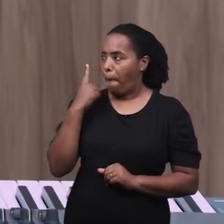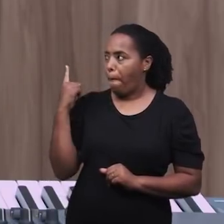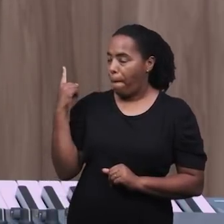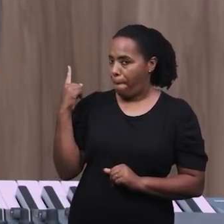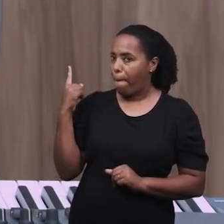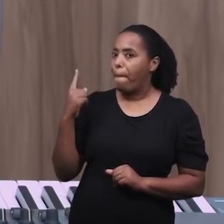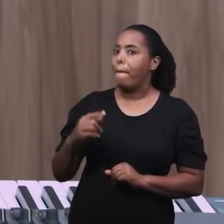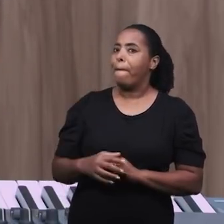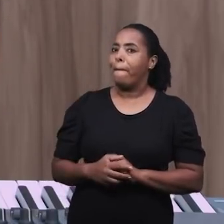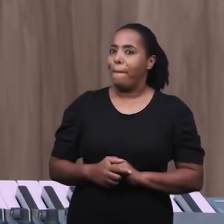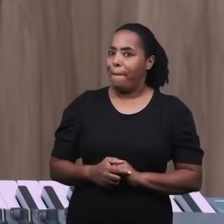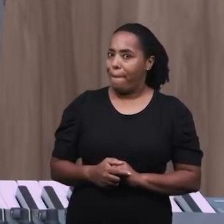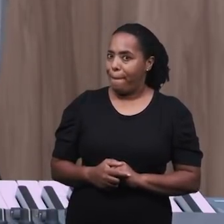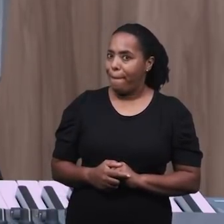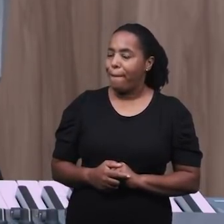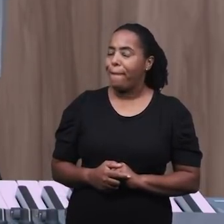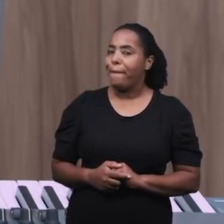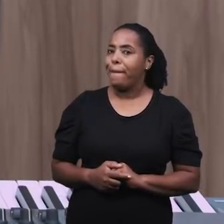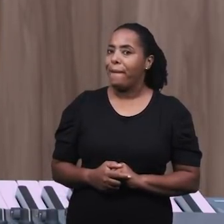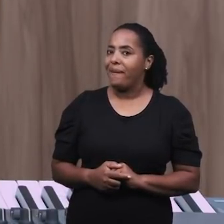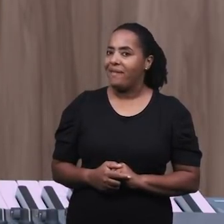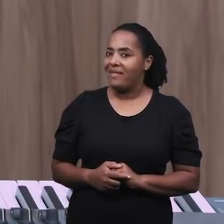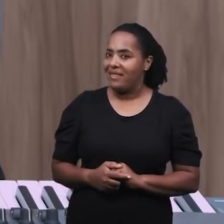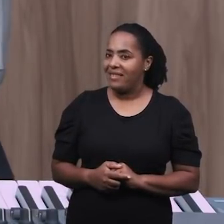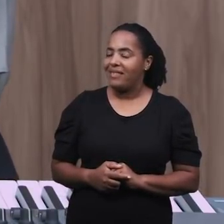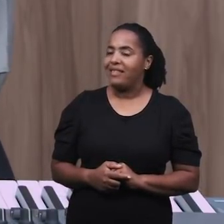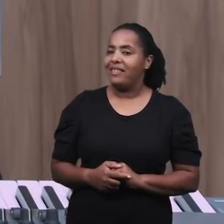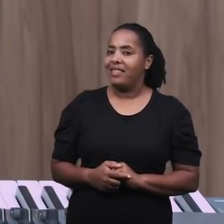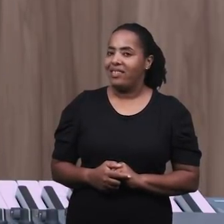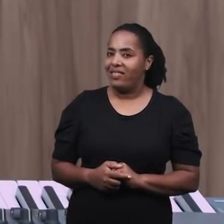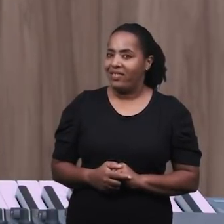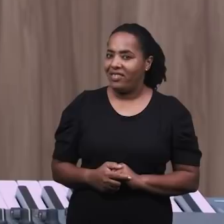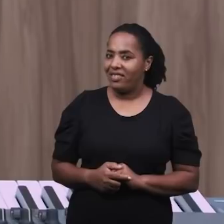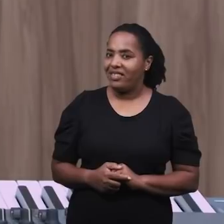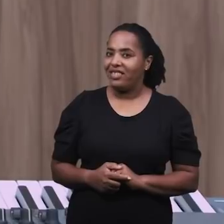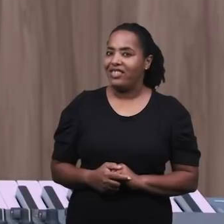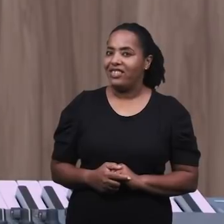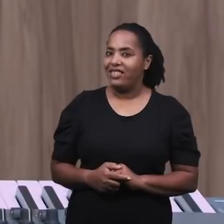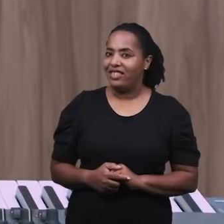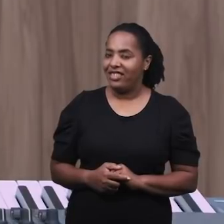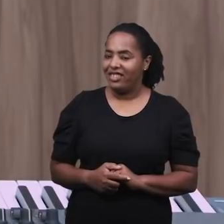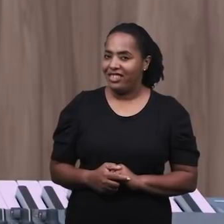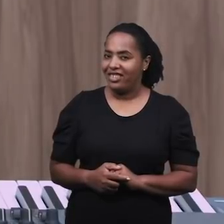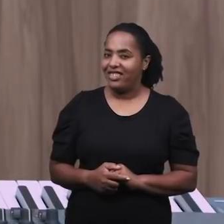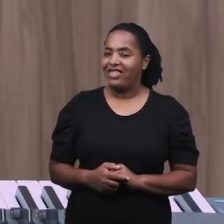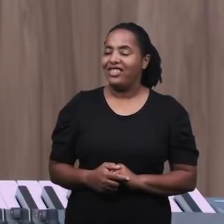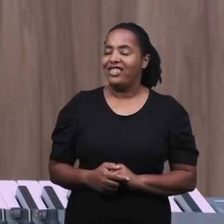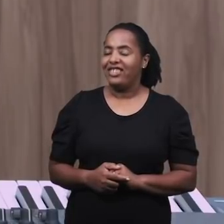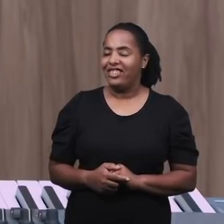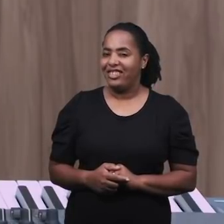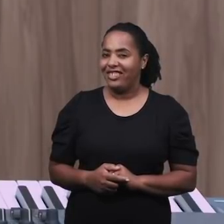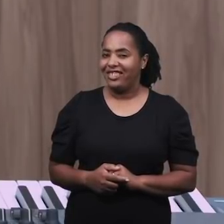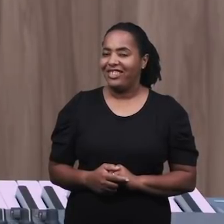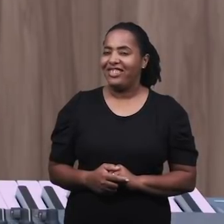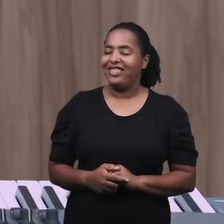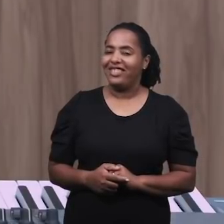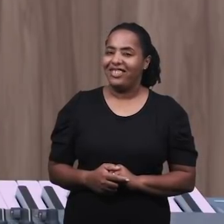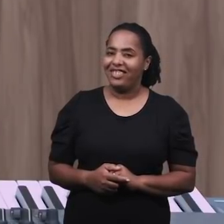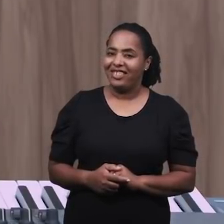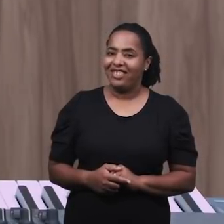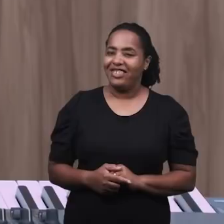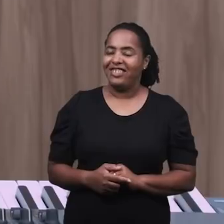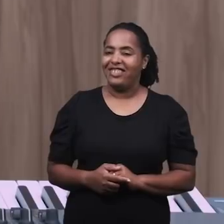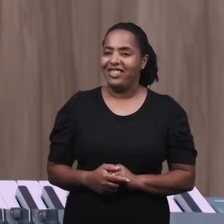Ré. Ré. Sol. E o Ré. Sol. Palavra